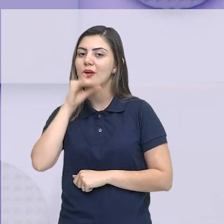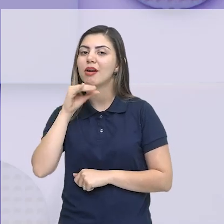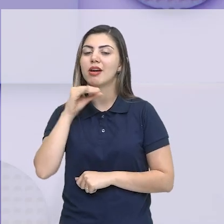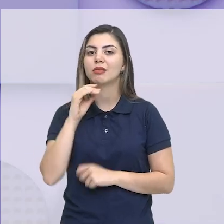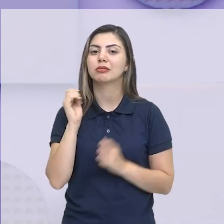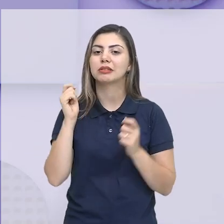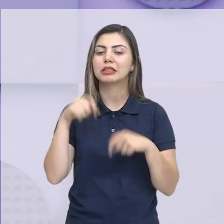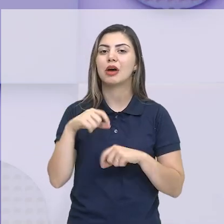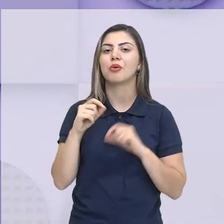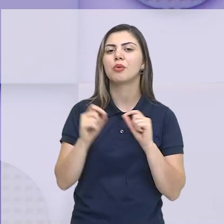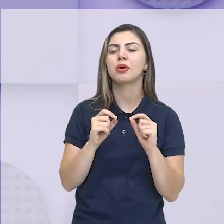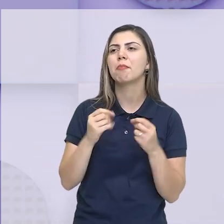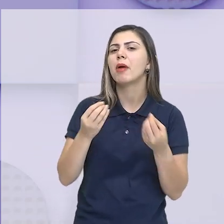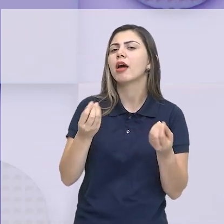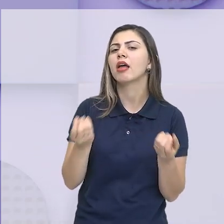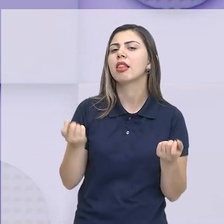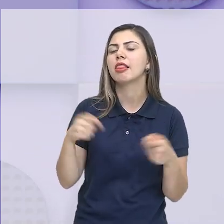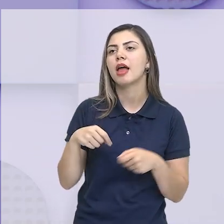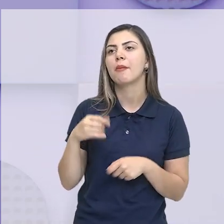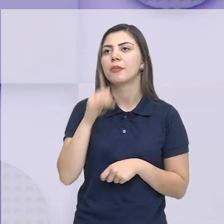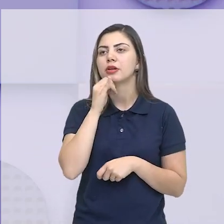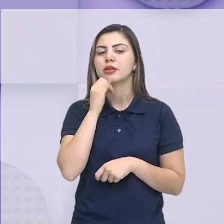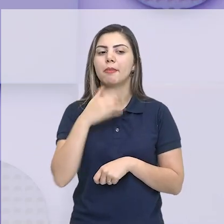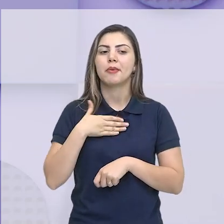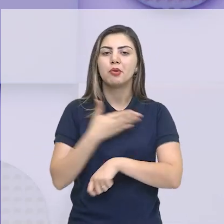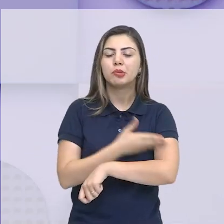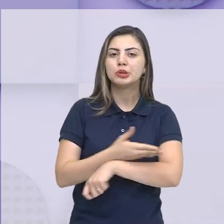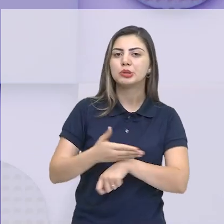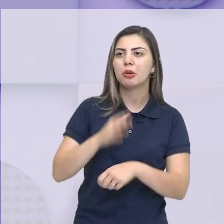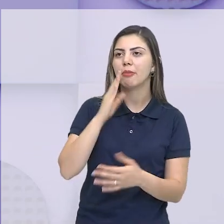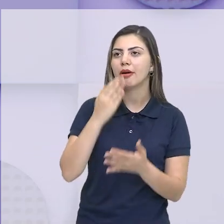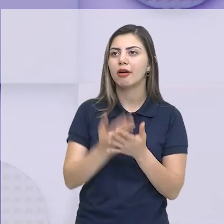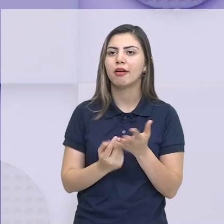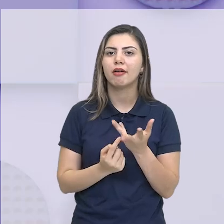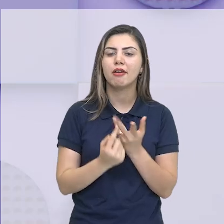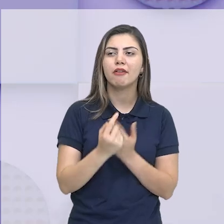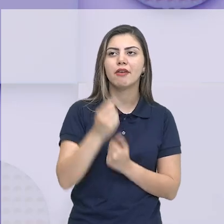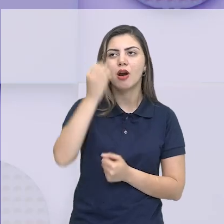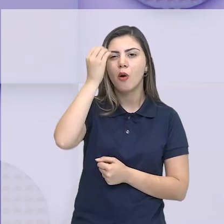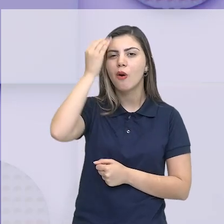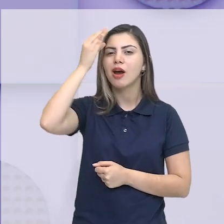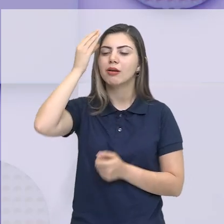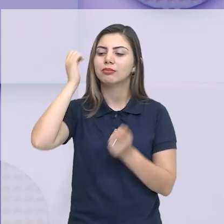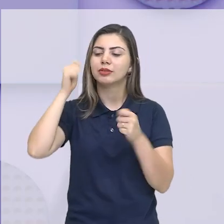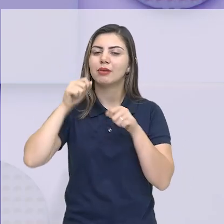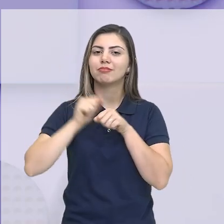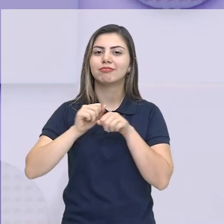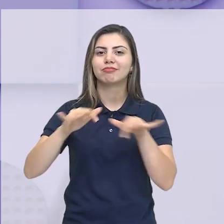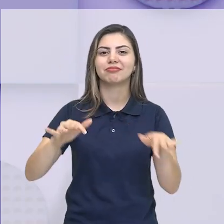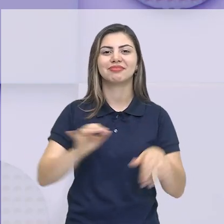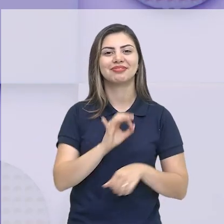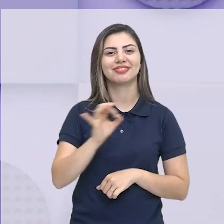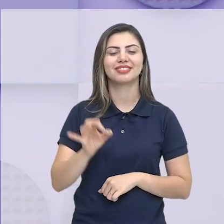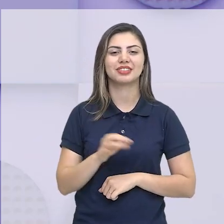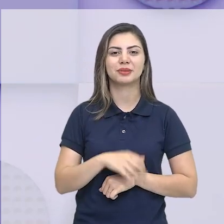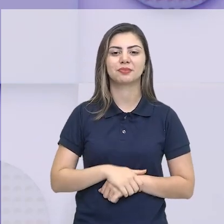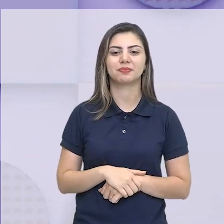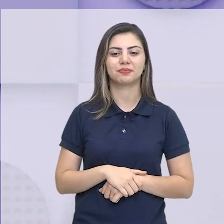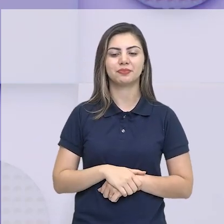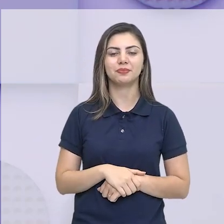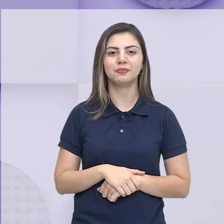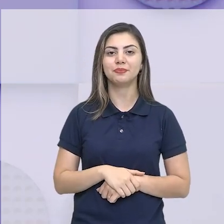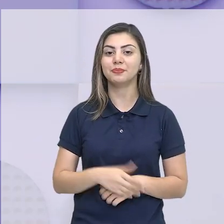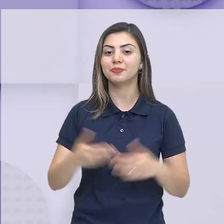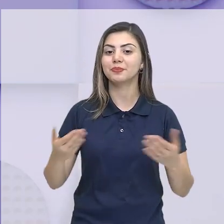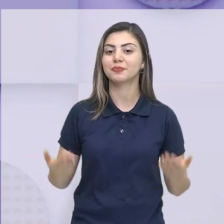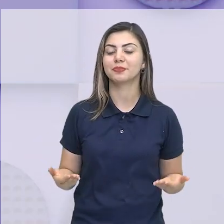maneira, como um meio, como uma forma pela qual eles vão usar para transmitir seus conhecimentos, tá bom? E aqui